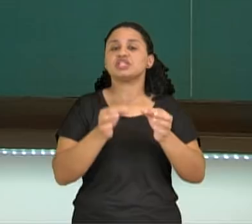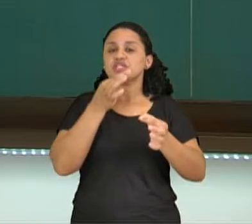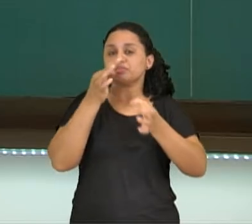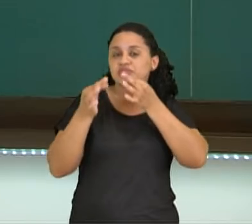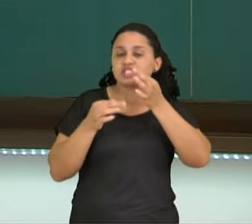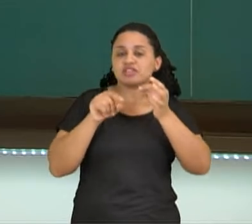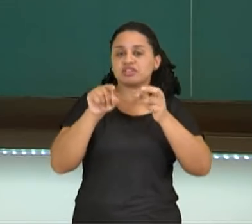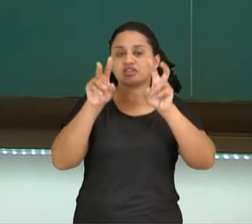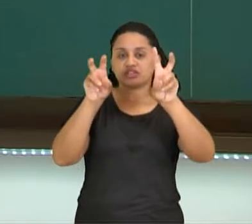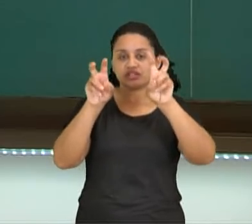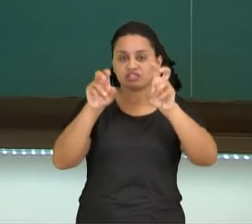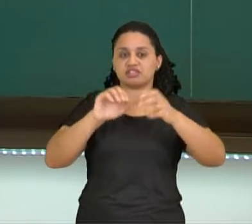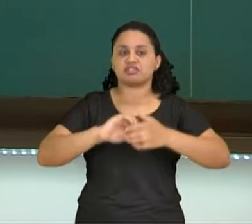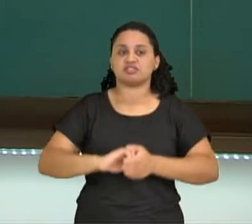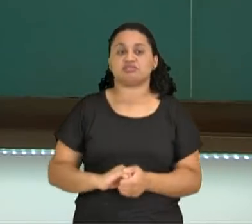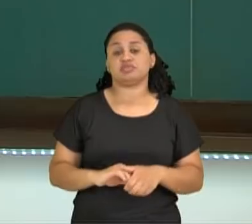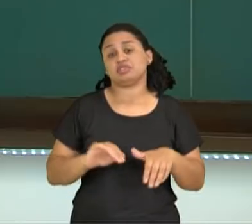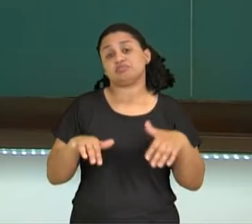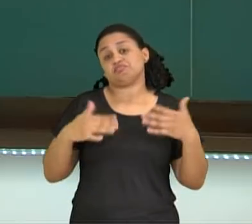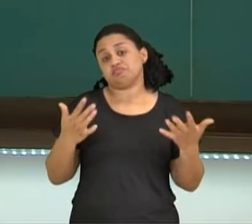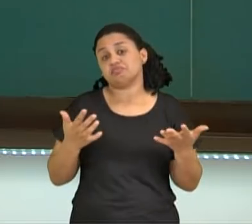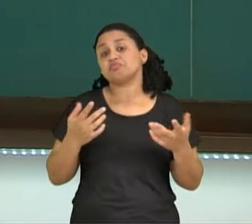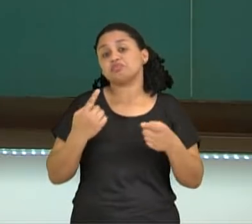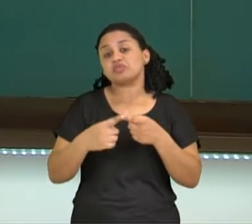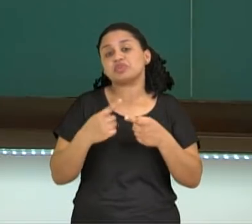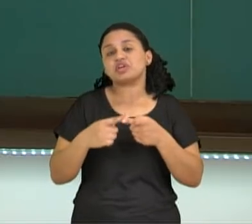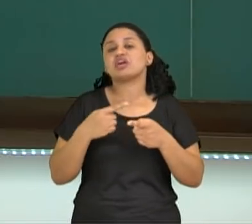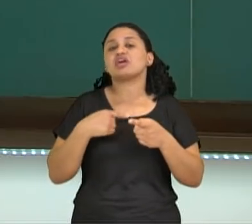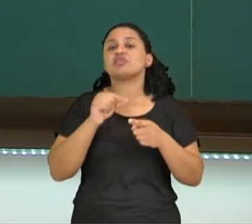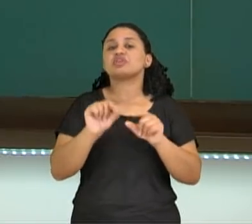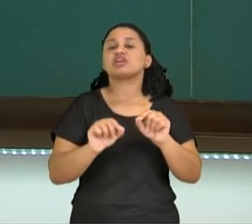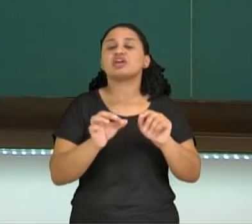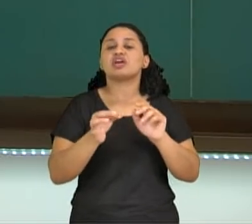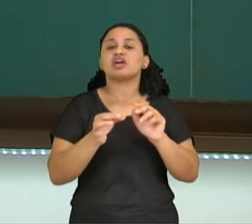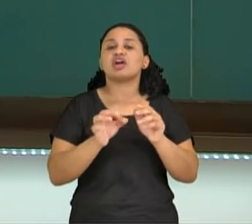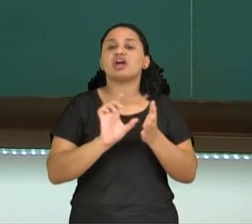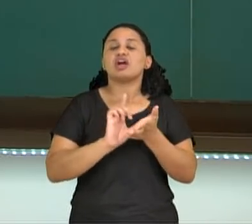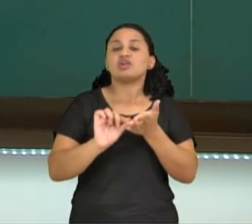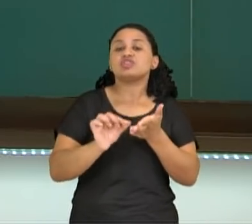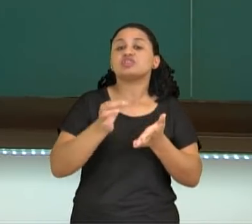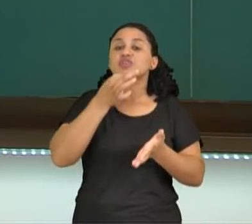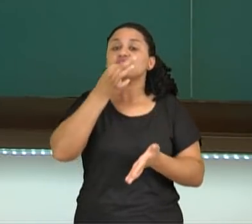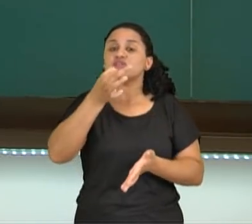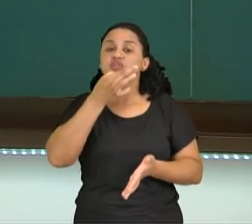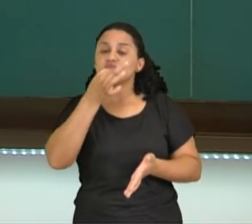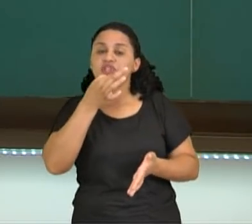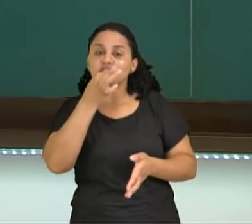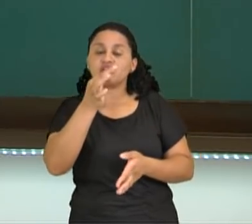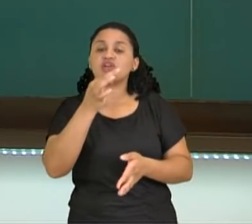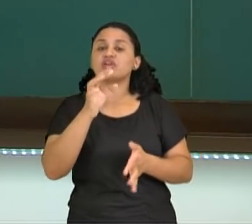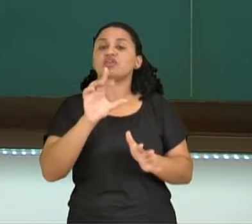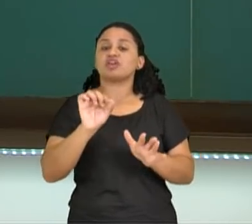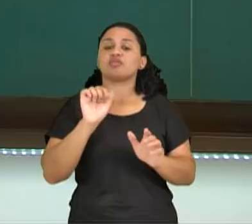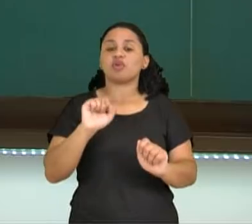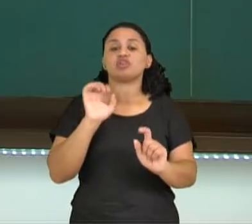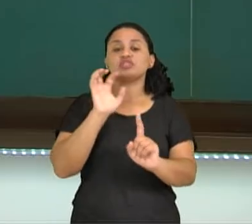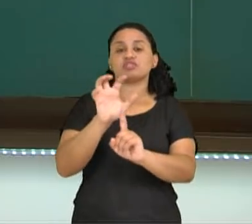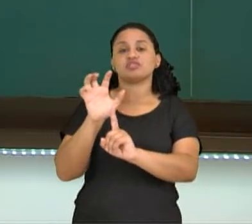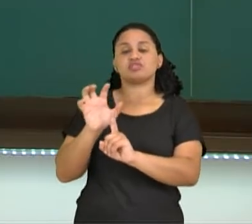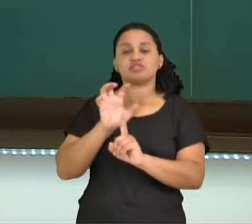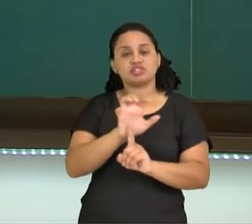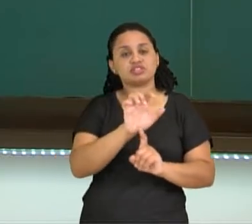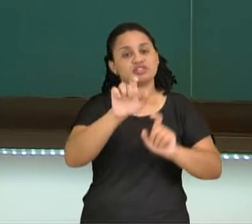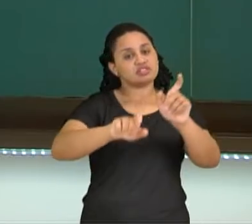sobre determinado tema. Afinal de contas, é um artigo de opinião, né? E ele tem finalidade influenciar as